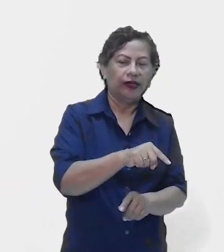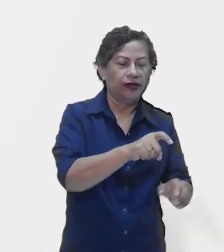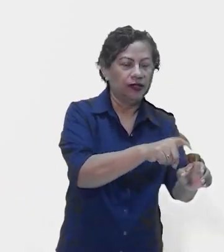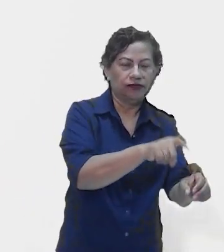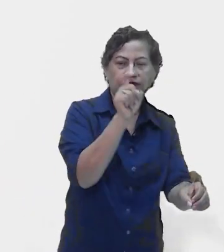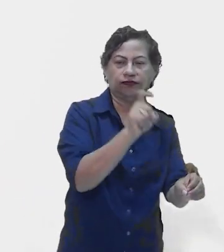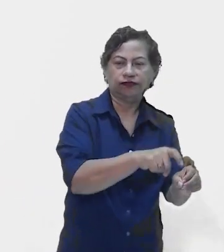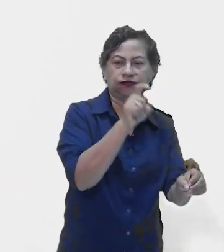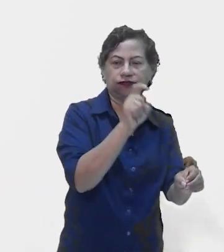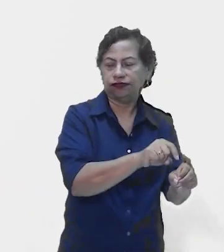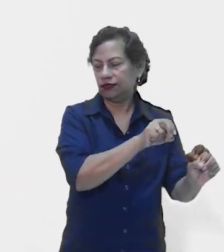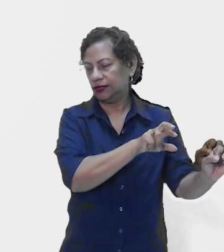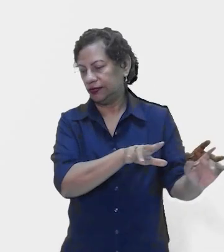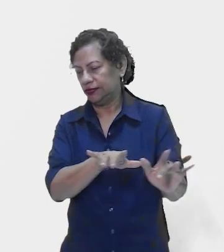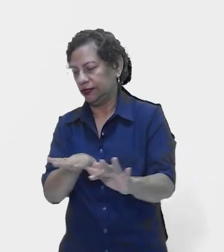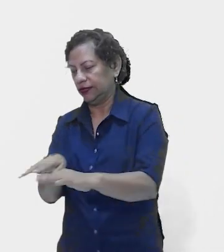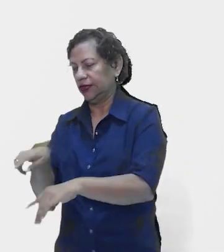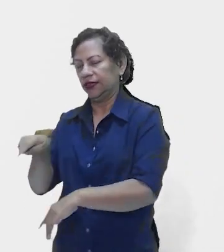bem? E